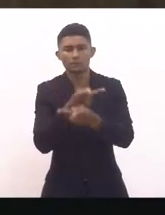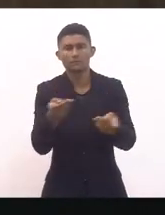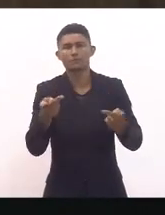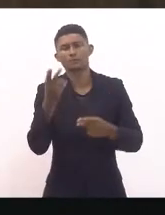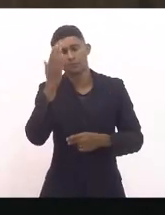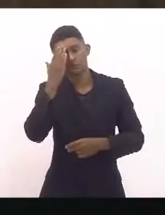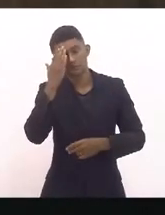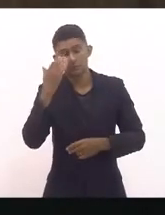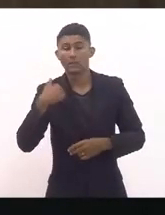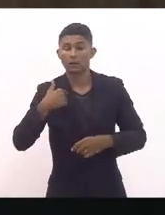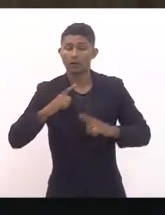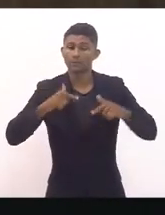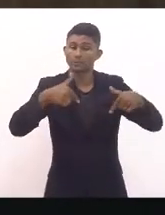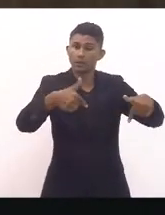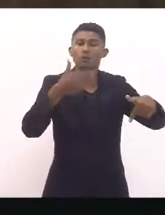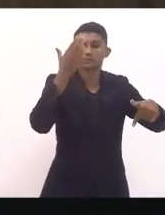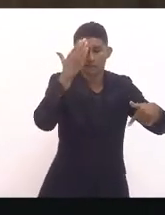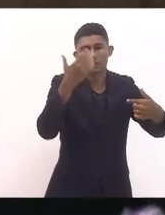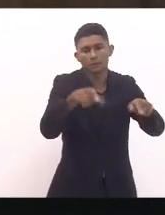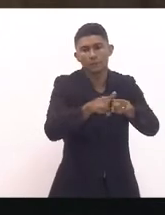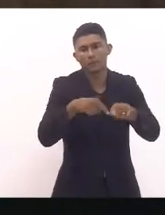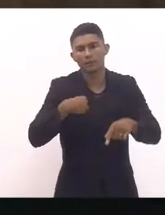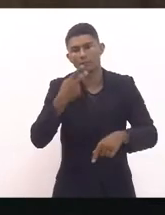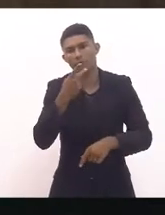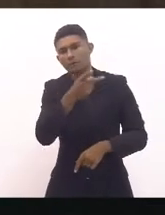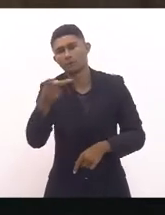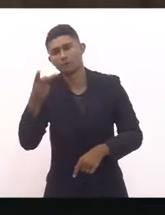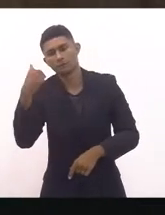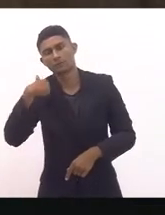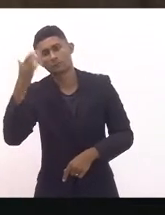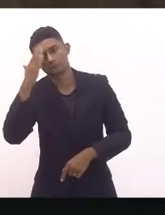estou fazendo e o que estou falando.